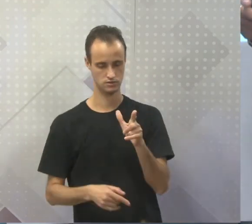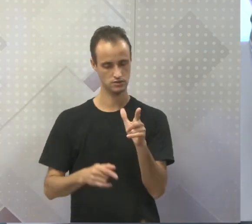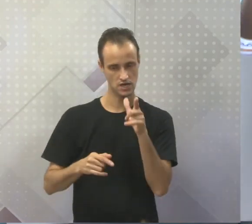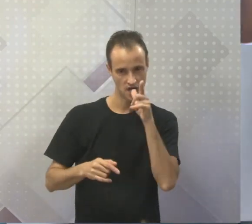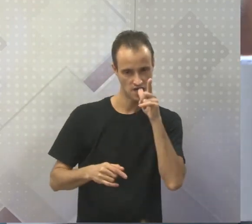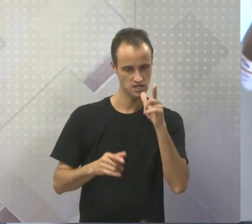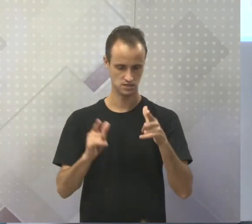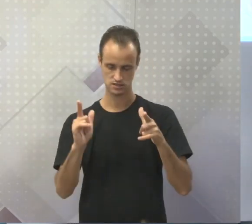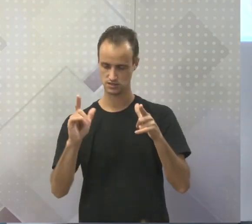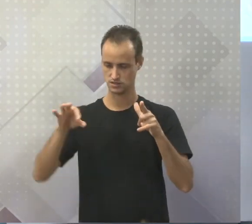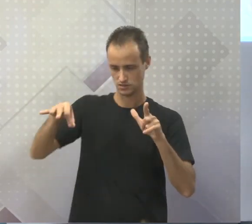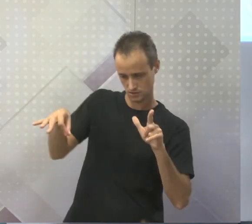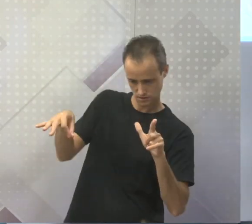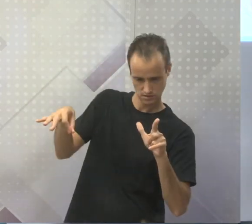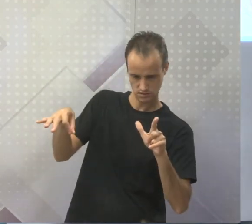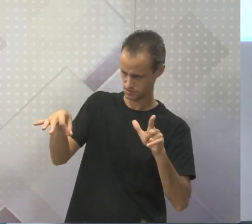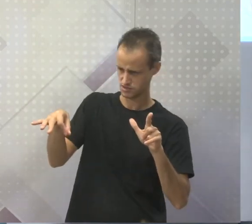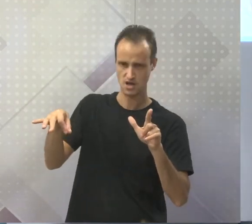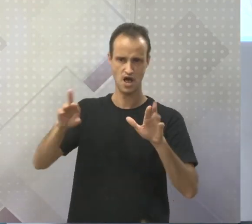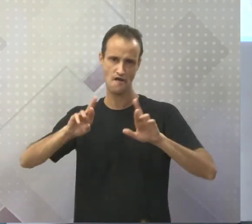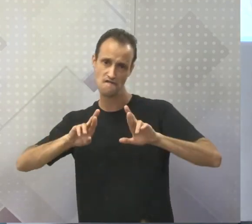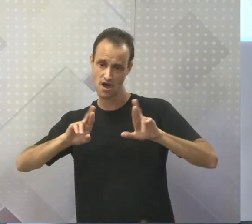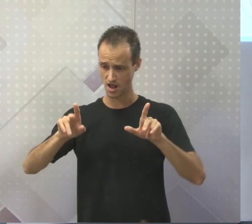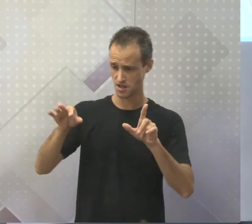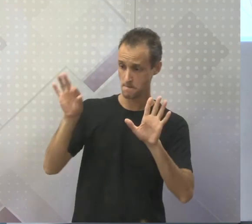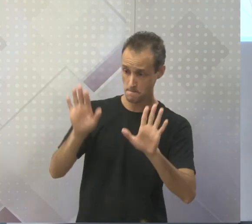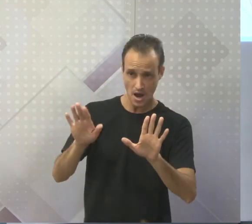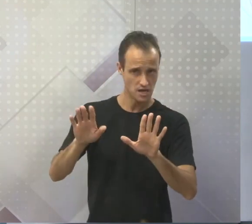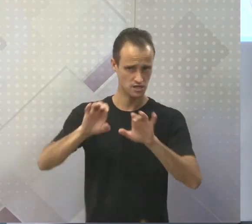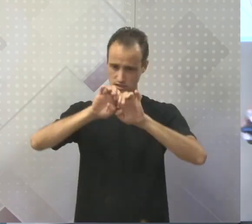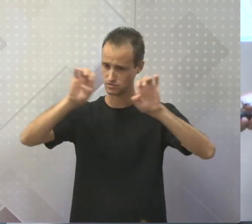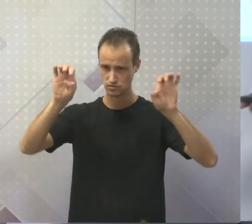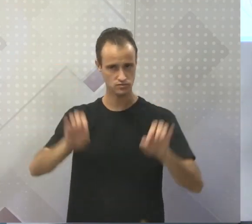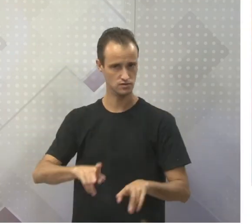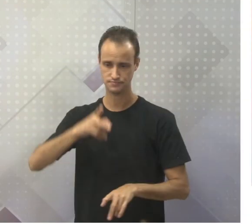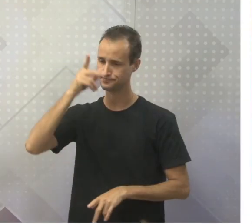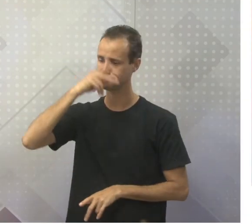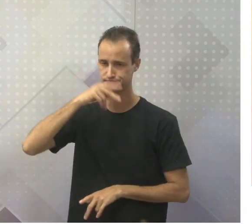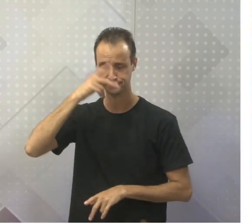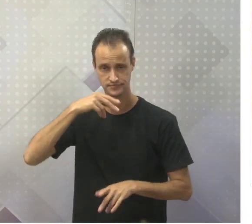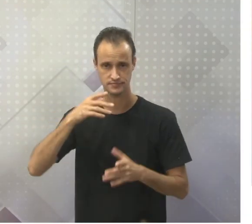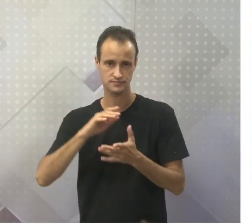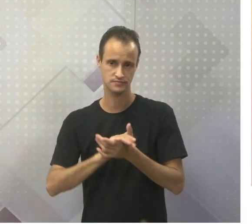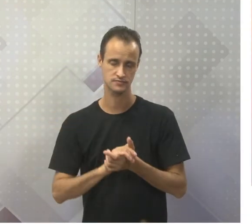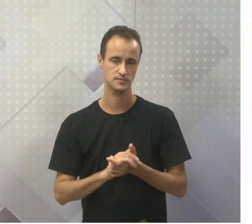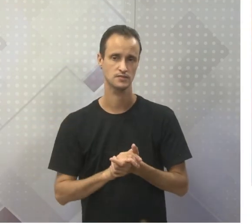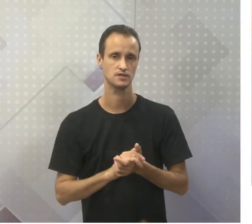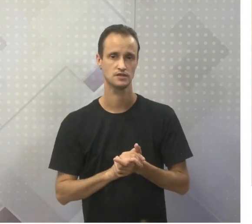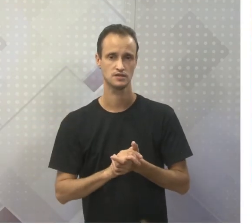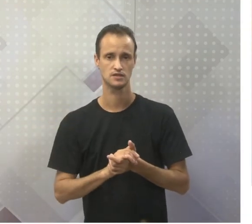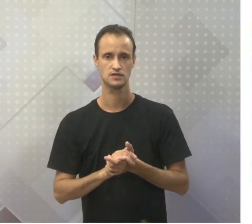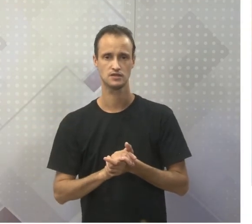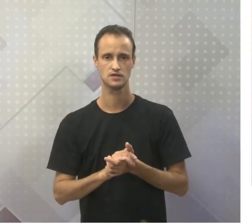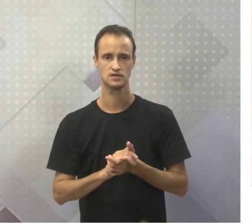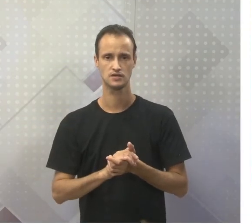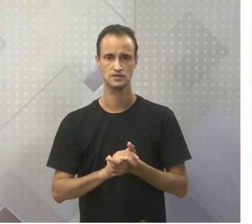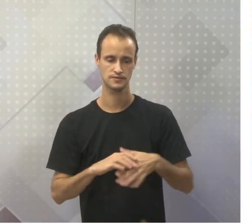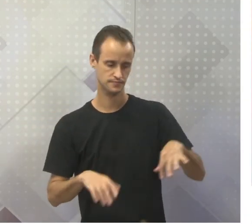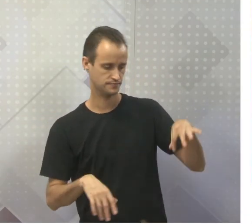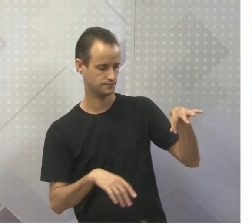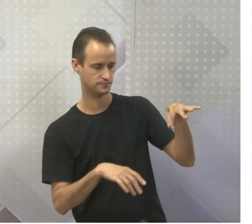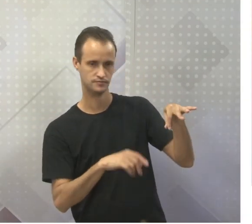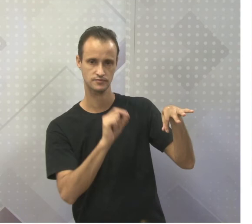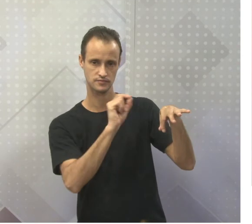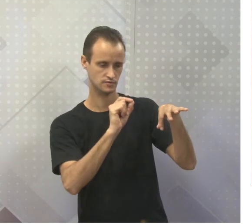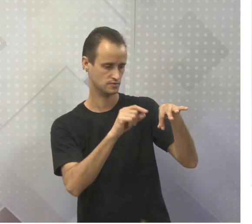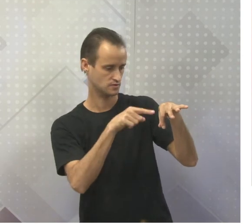resto é para dentro, mas é a mesma estrutura biológica, a mesma estrutura, não é? Aí pequeno órgão com muitas